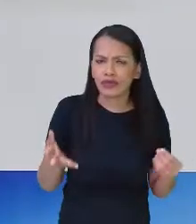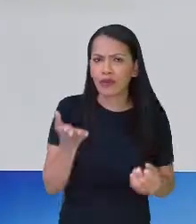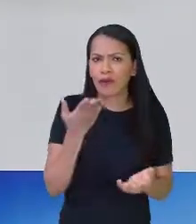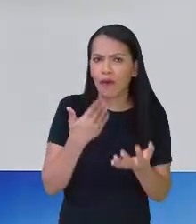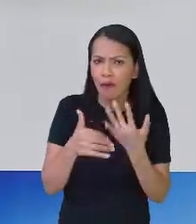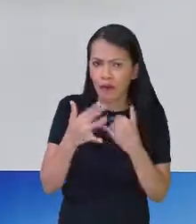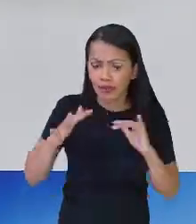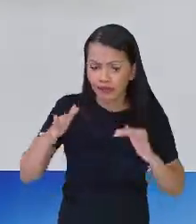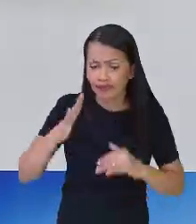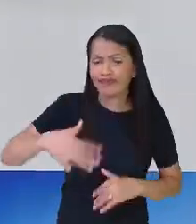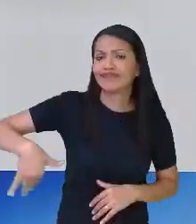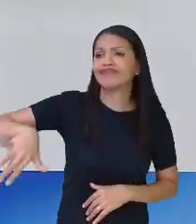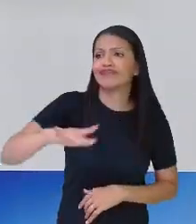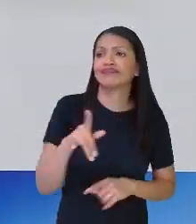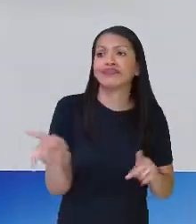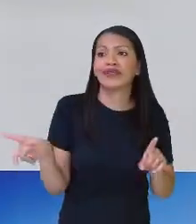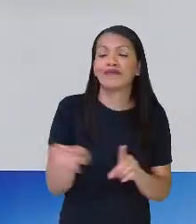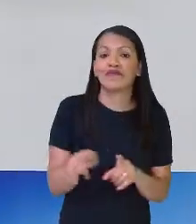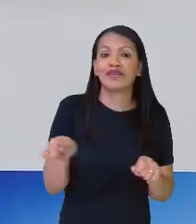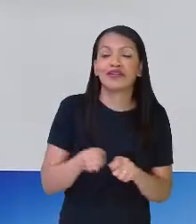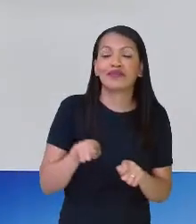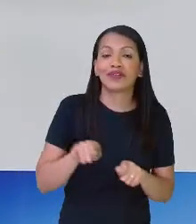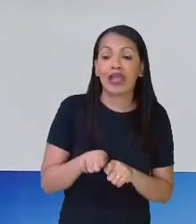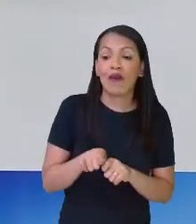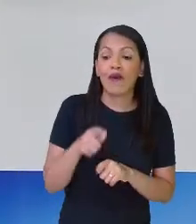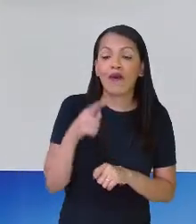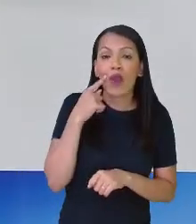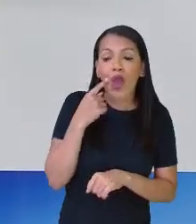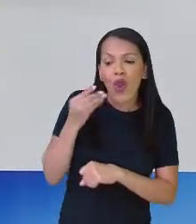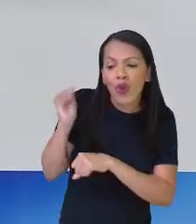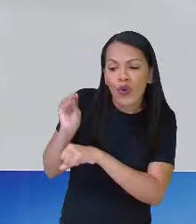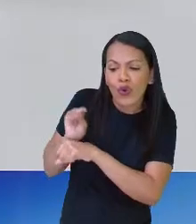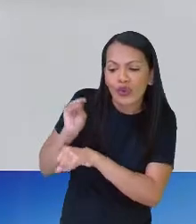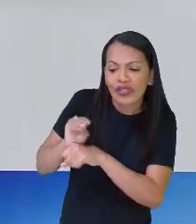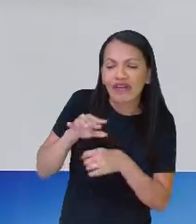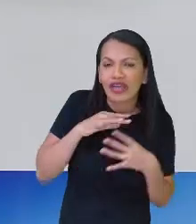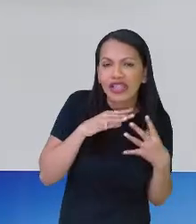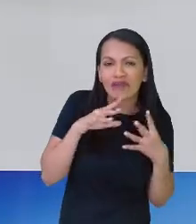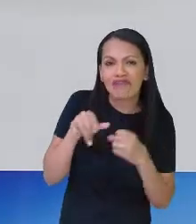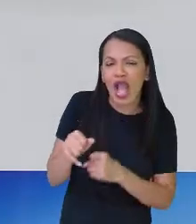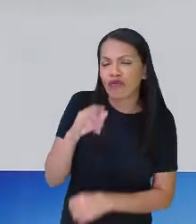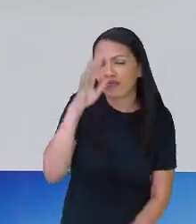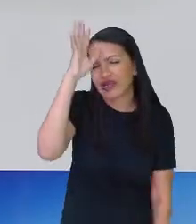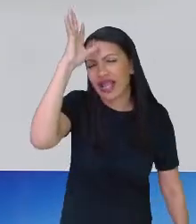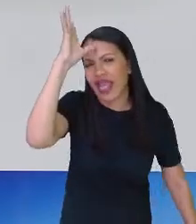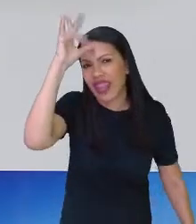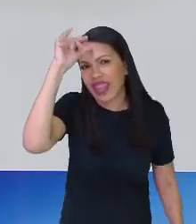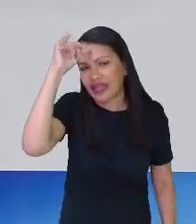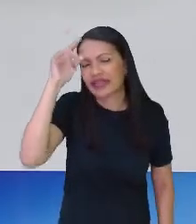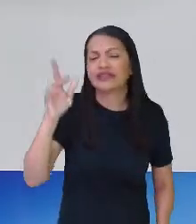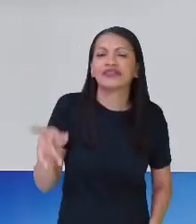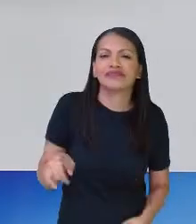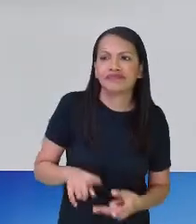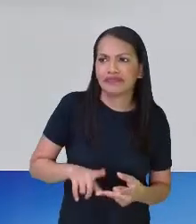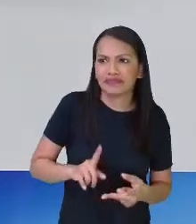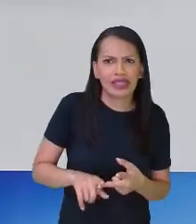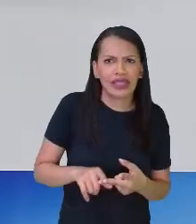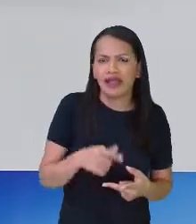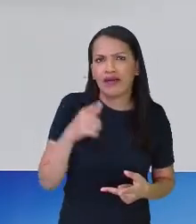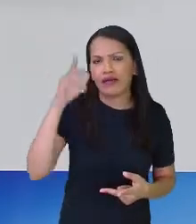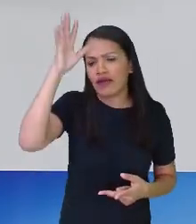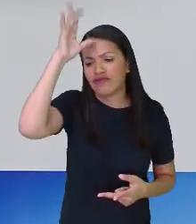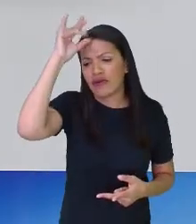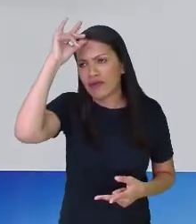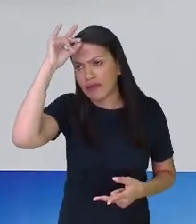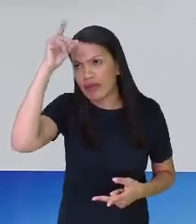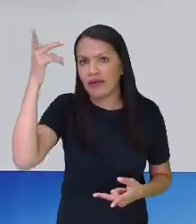tá? Também eles faziam criação de animais, principalmente animais de pequeno porte, que era mais fácil. Um trazia uma galinha